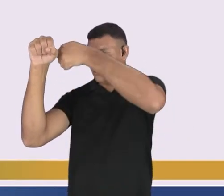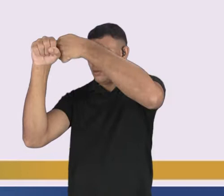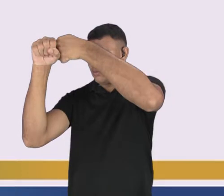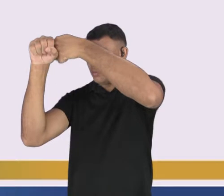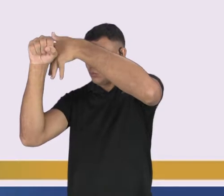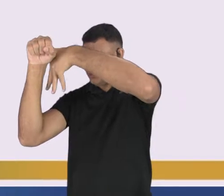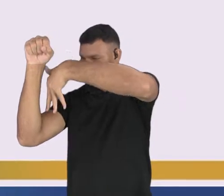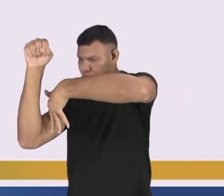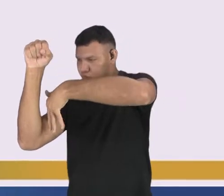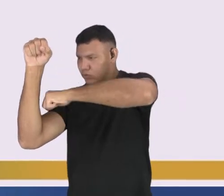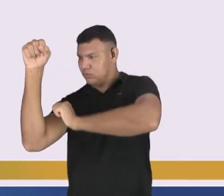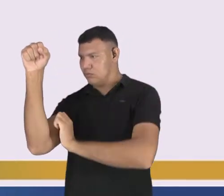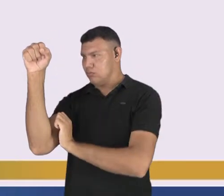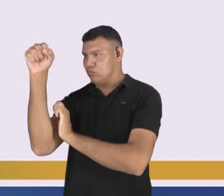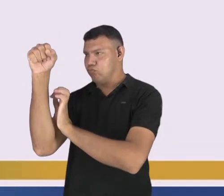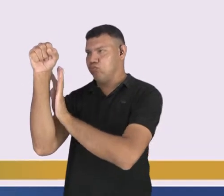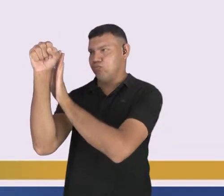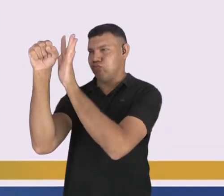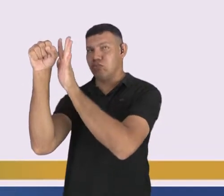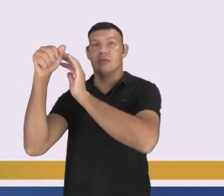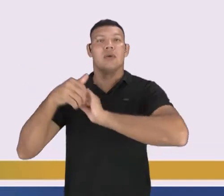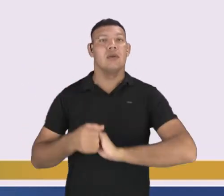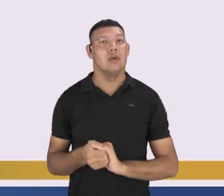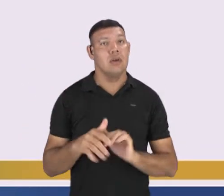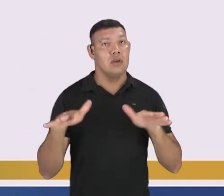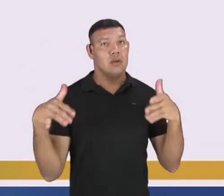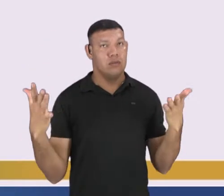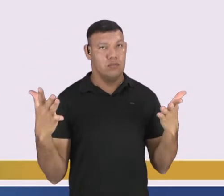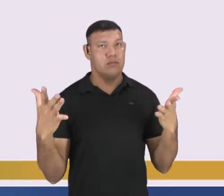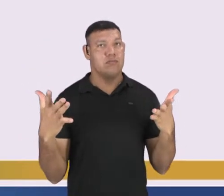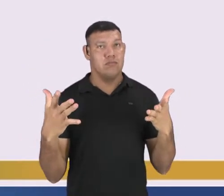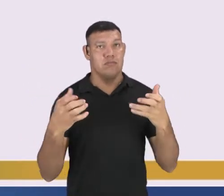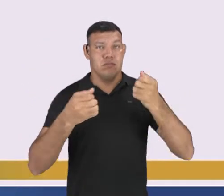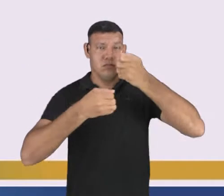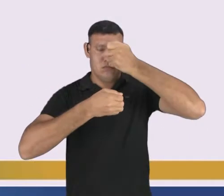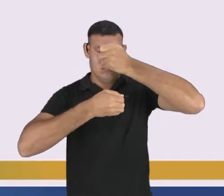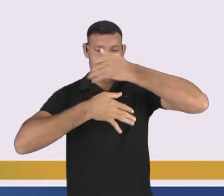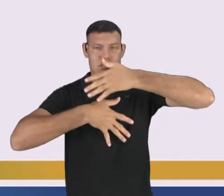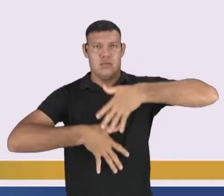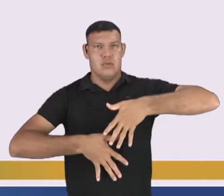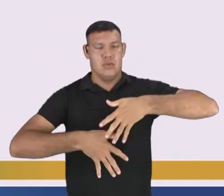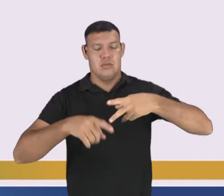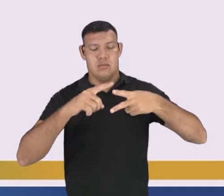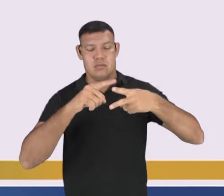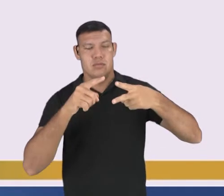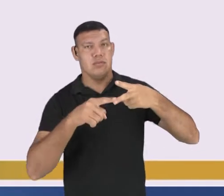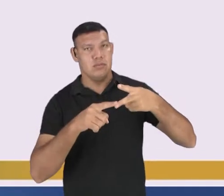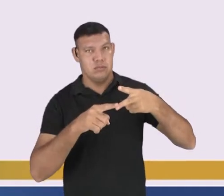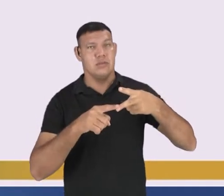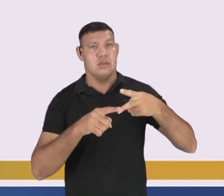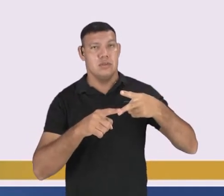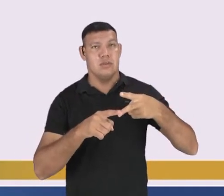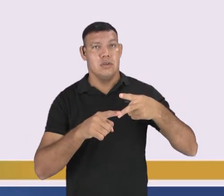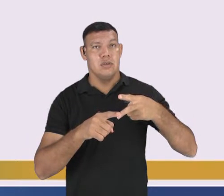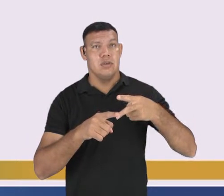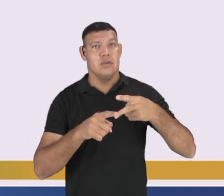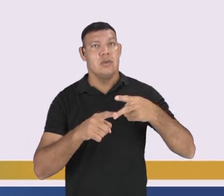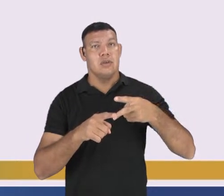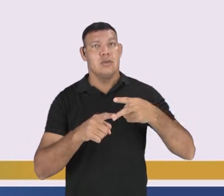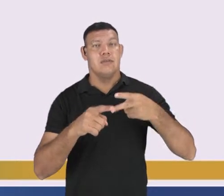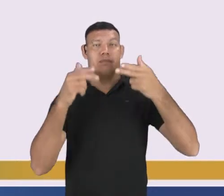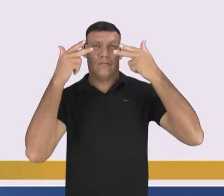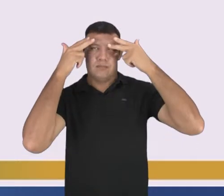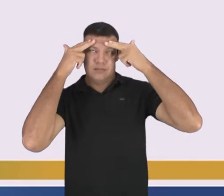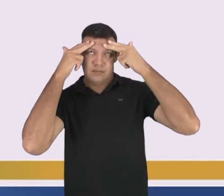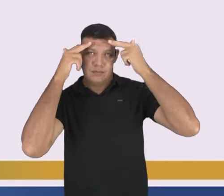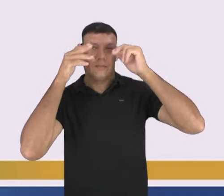corpo. E existem no sistema nervoso periférico dois tipos de nervos, que são muito importantes,